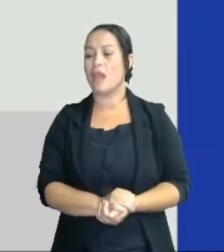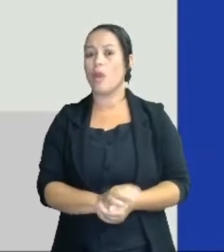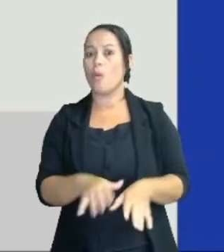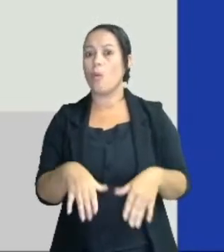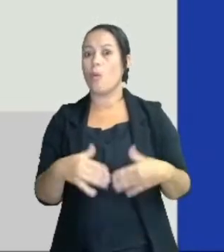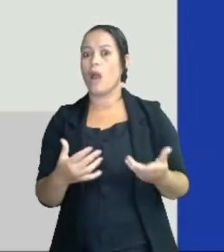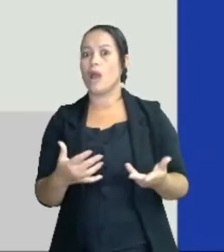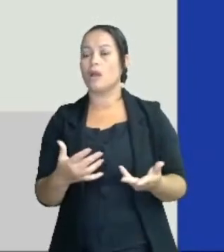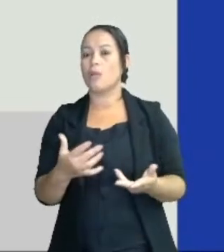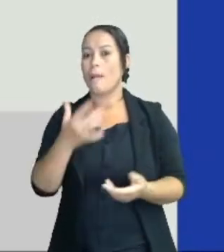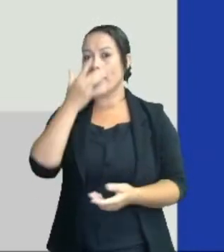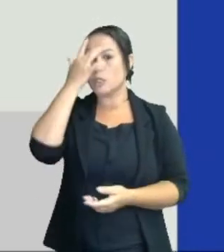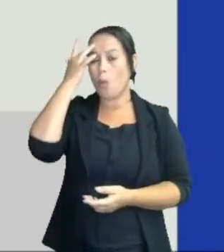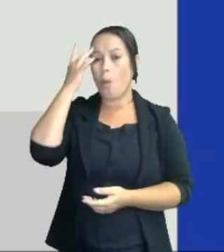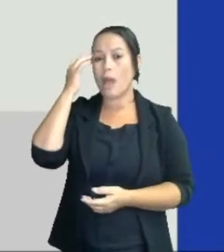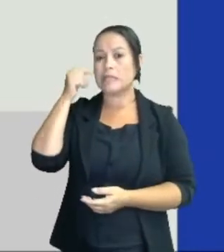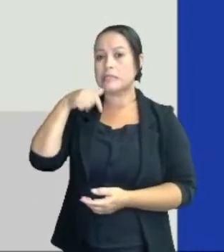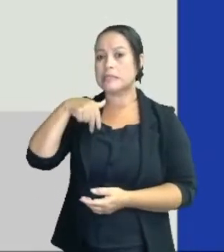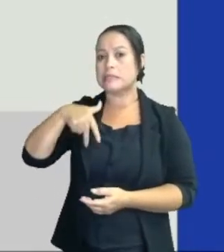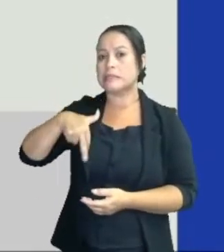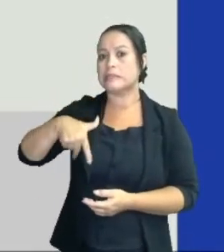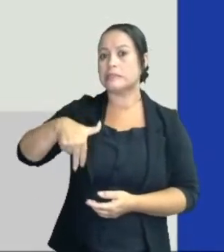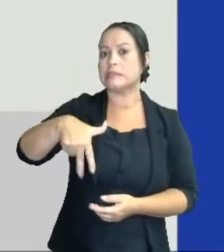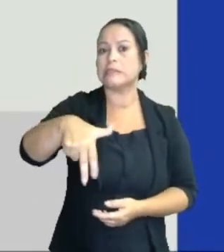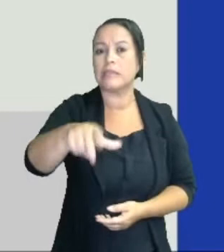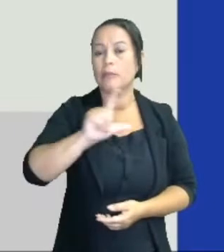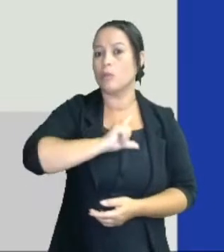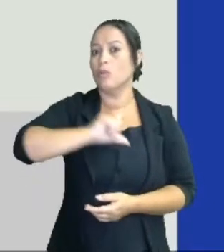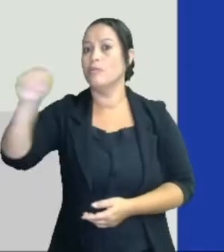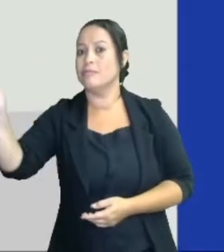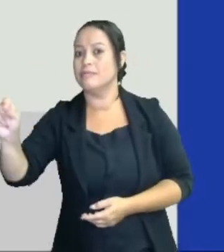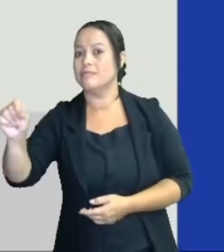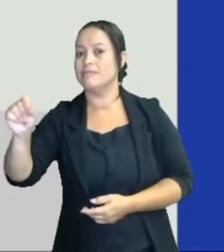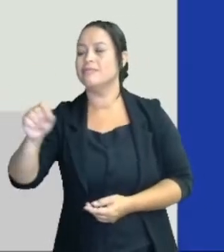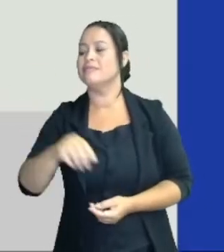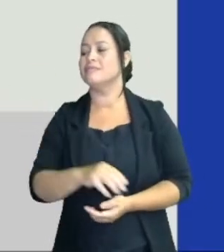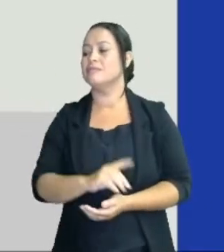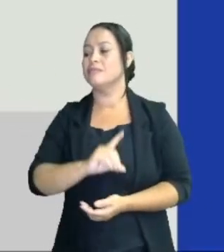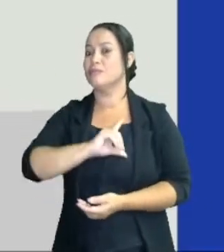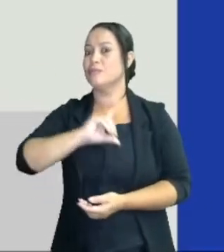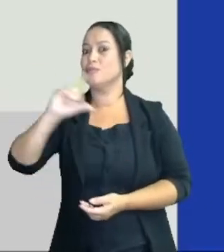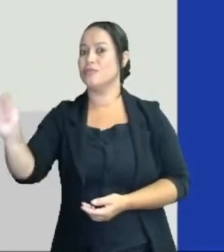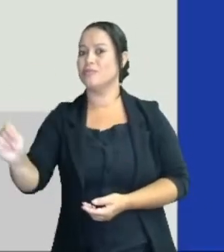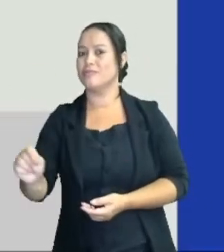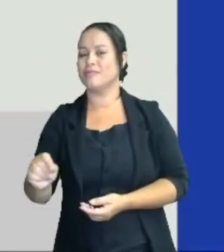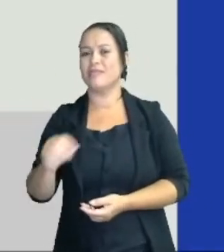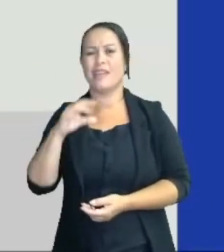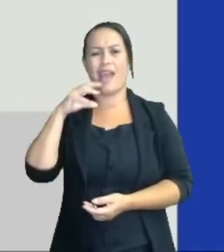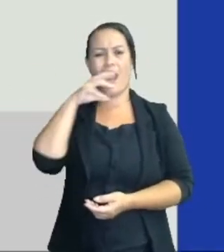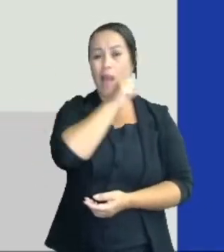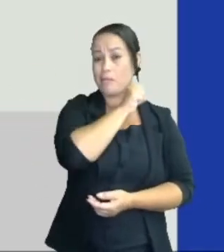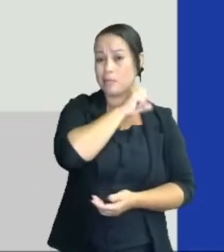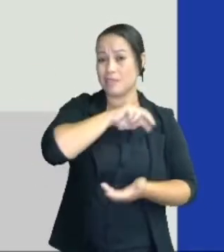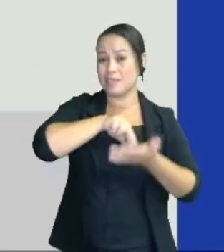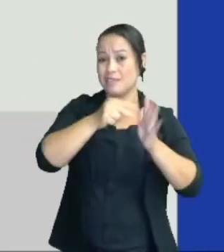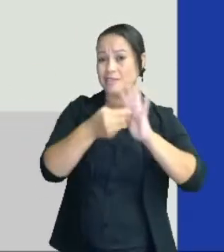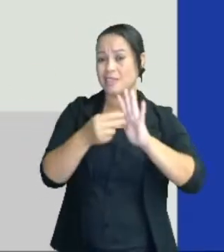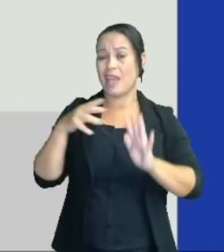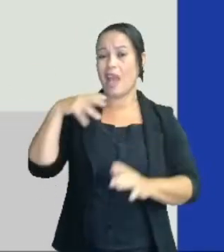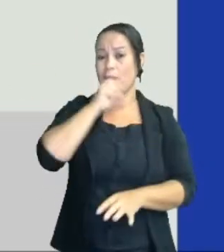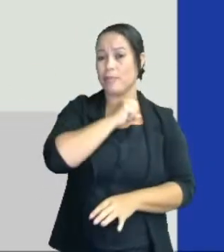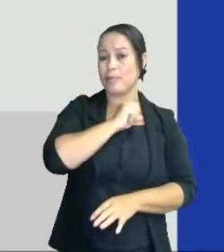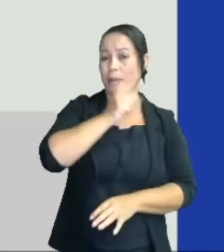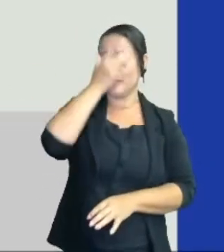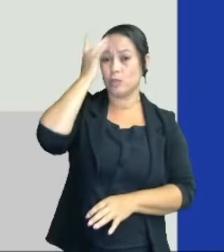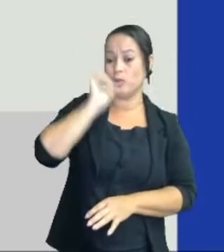Quando alguém está andando rapidamente, vup, vup, ó, é rápido, significa que